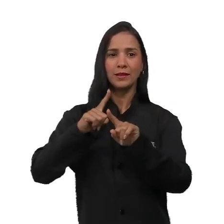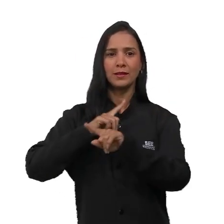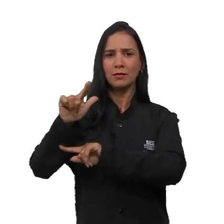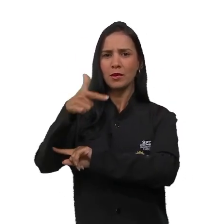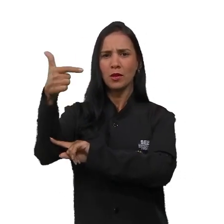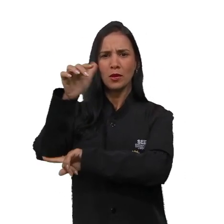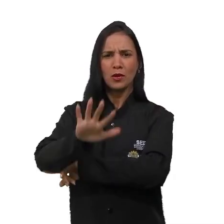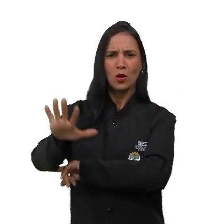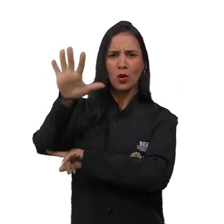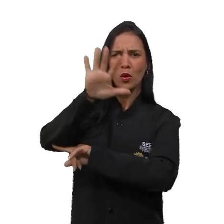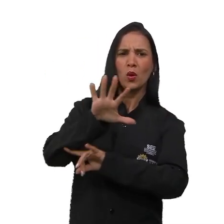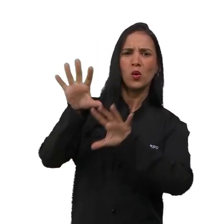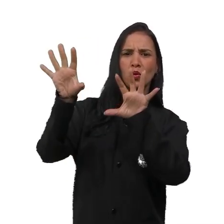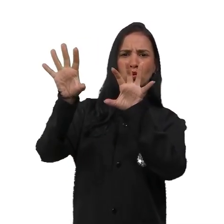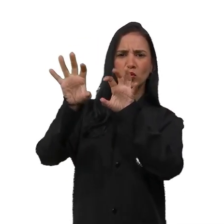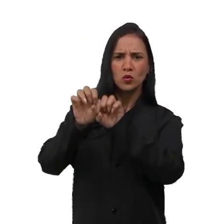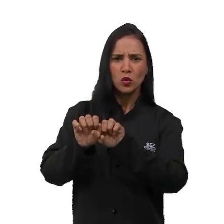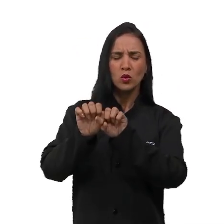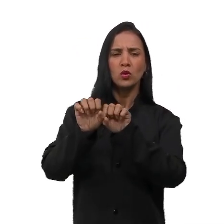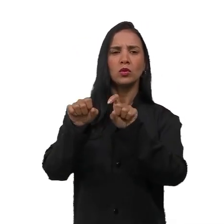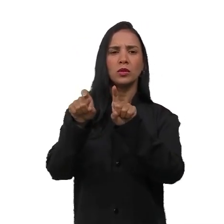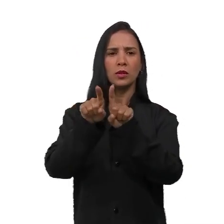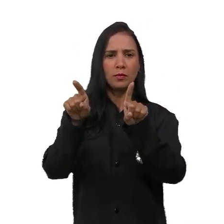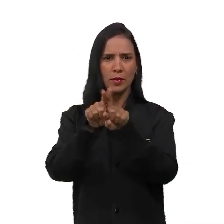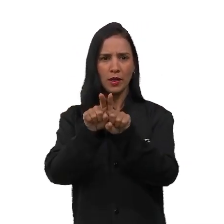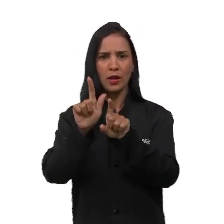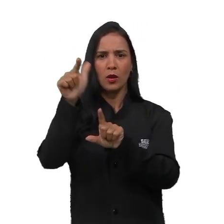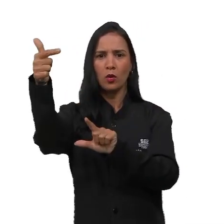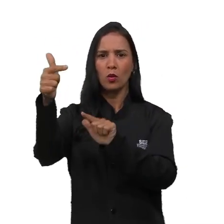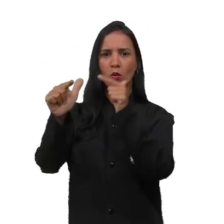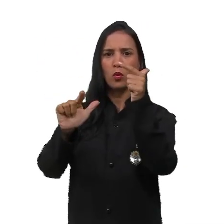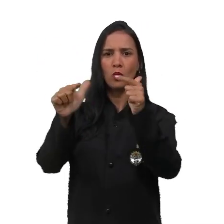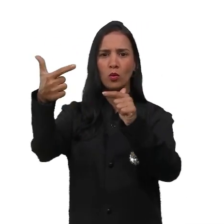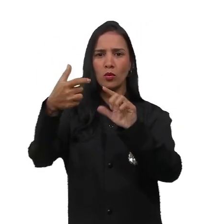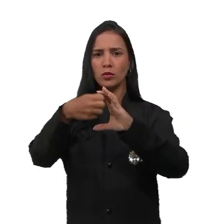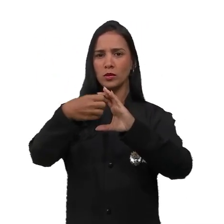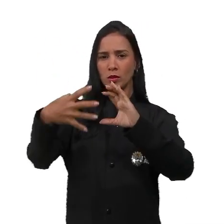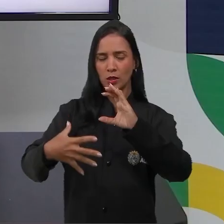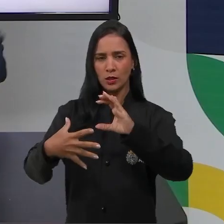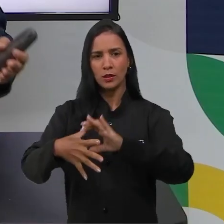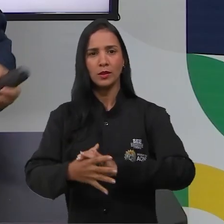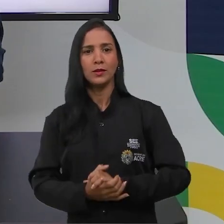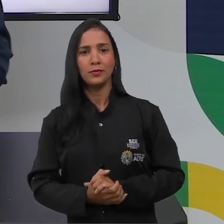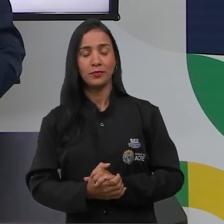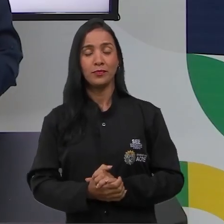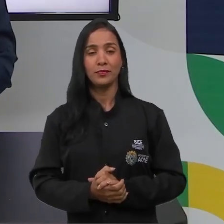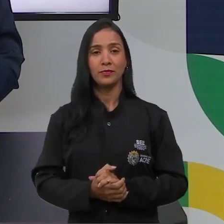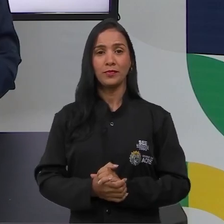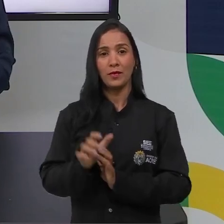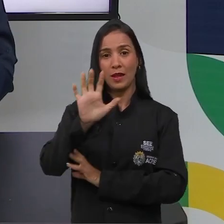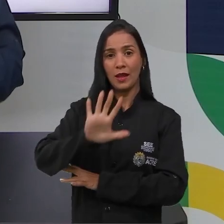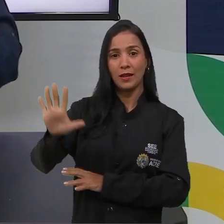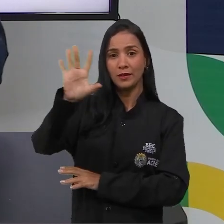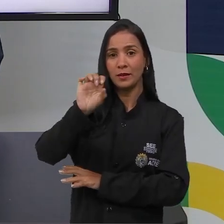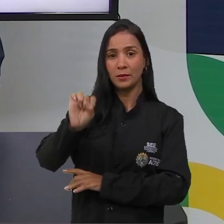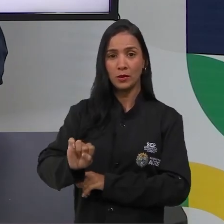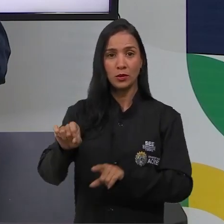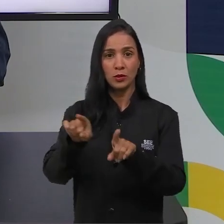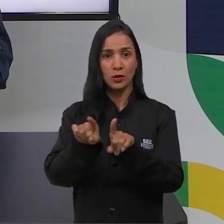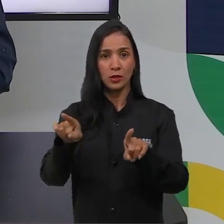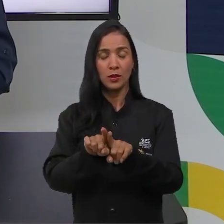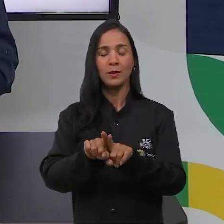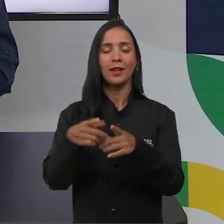também mais áridas, logo aqui na parte sul da África. Então, esse é o continente africano e a